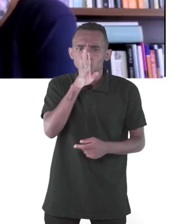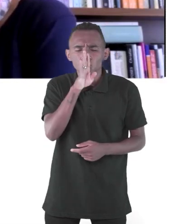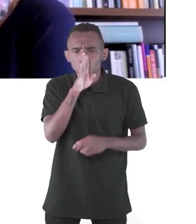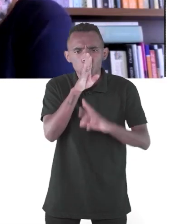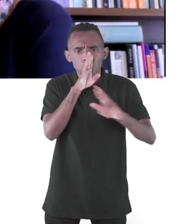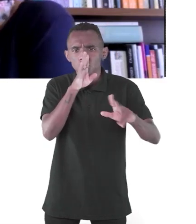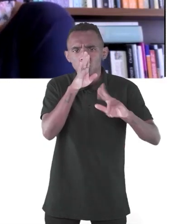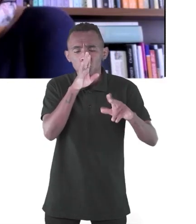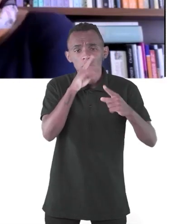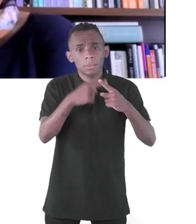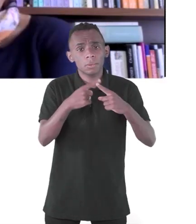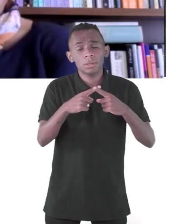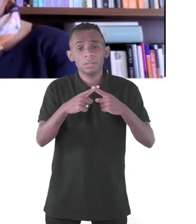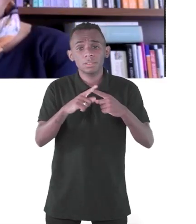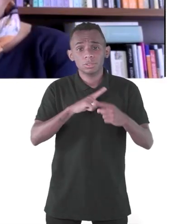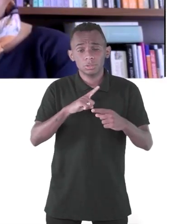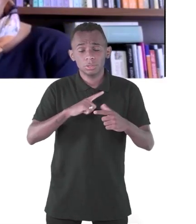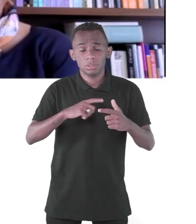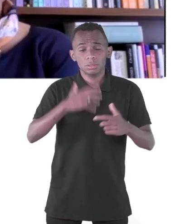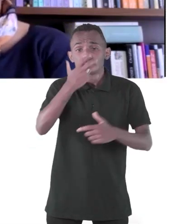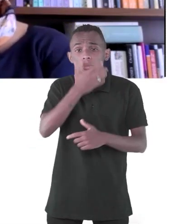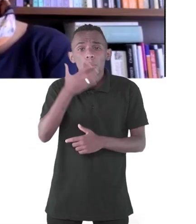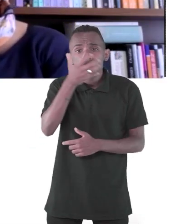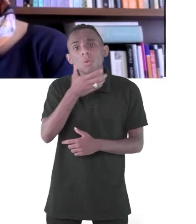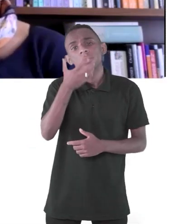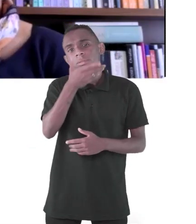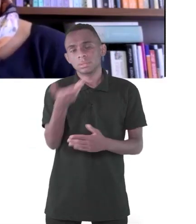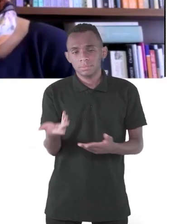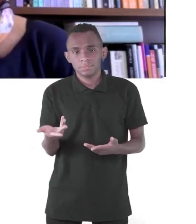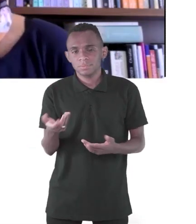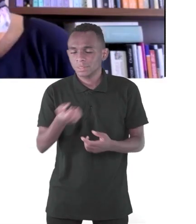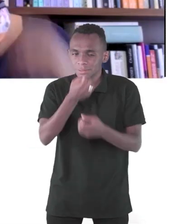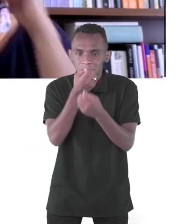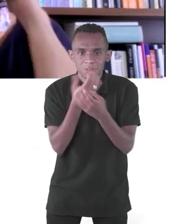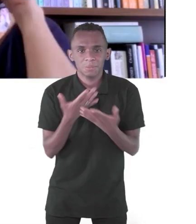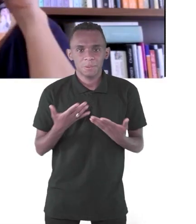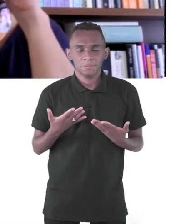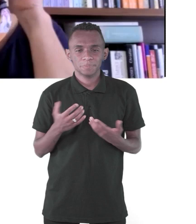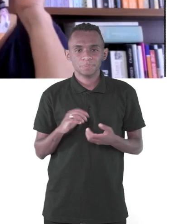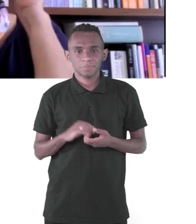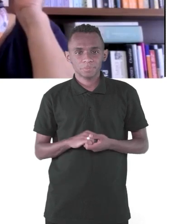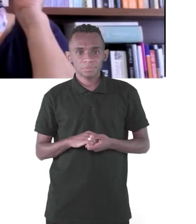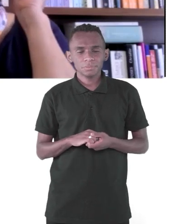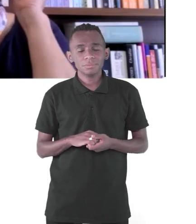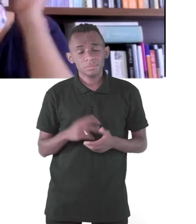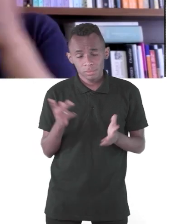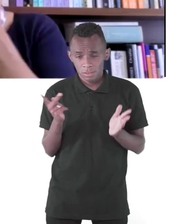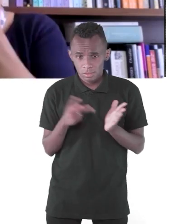porque tinha música, né? Do filme mudo, né? É muito bom, é muito bom. Mas é